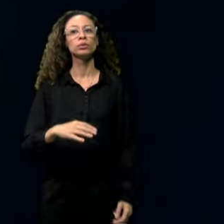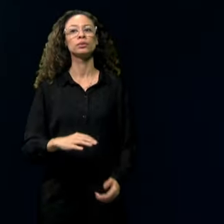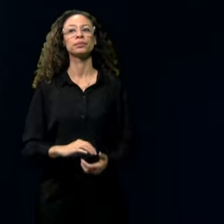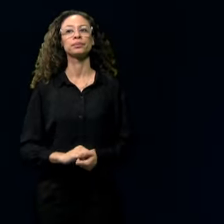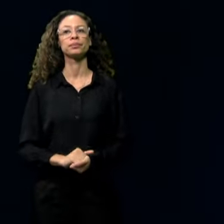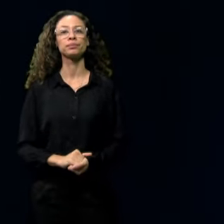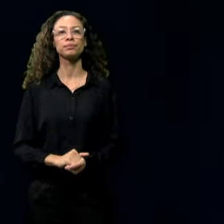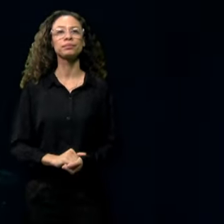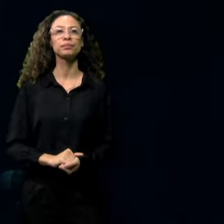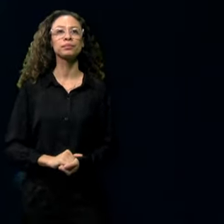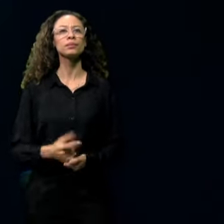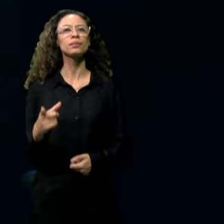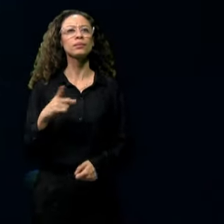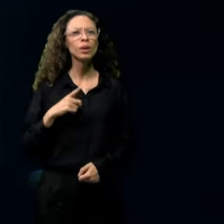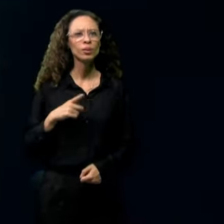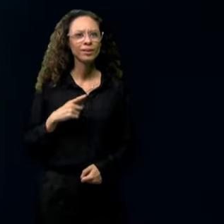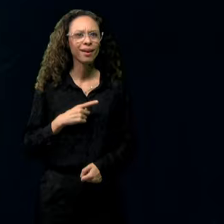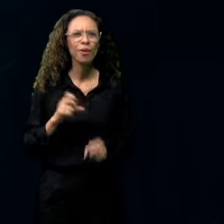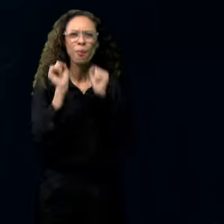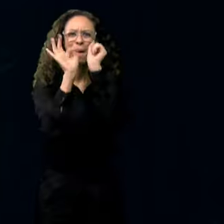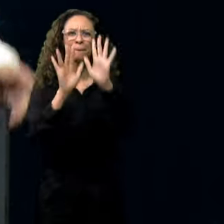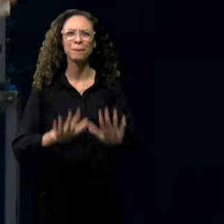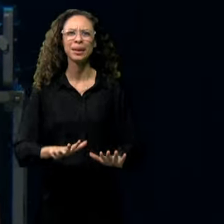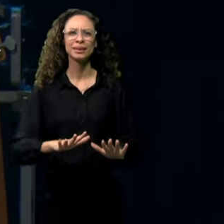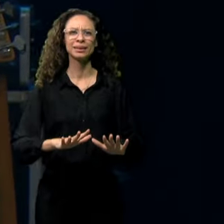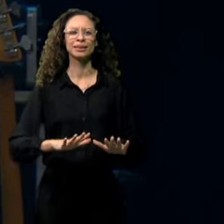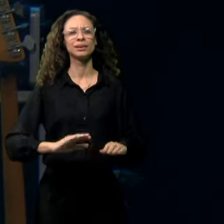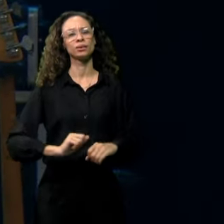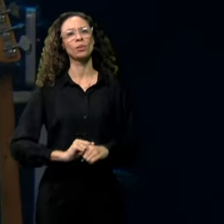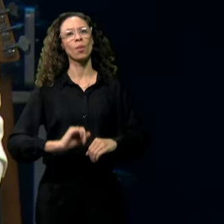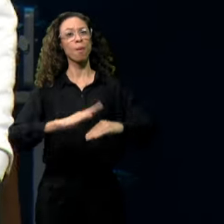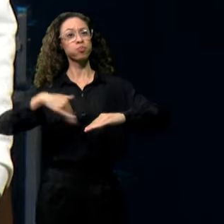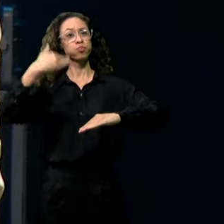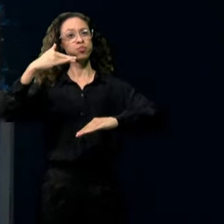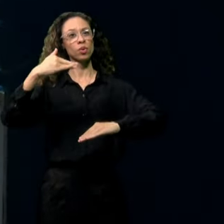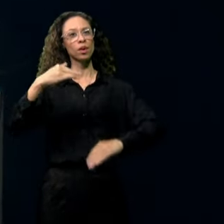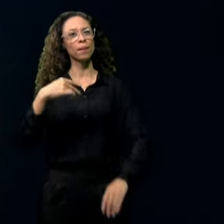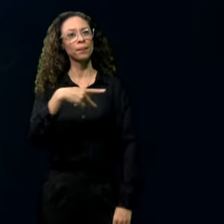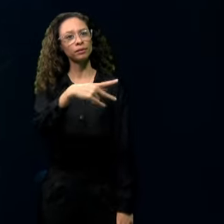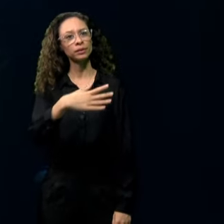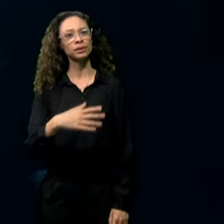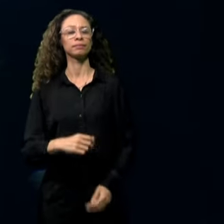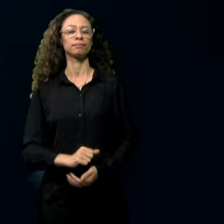eu tenho uma porção extra para vocês José não é o primogênito